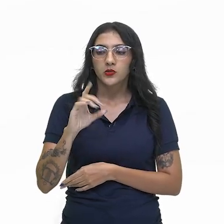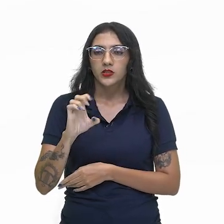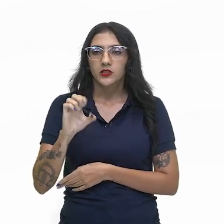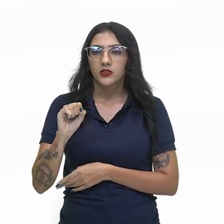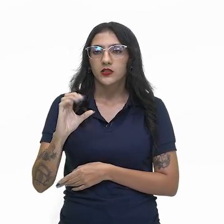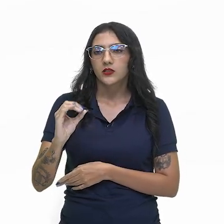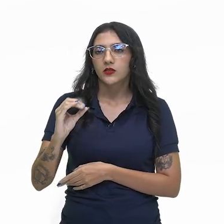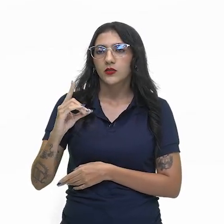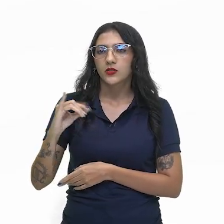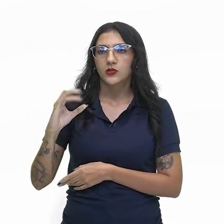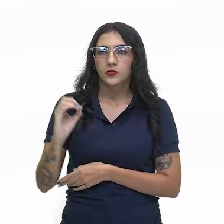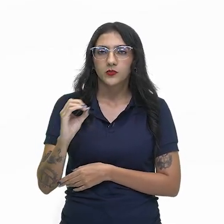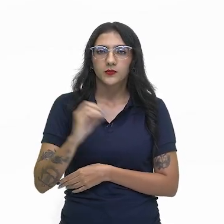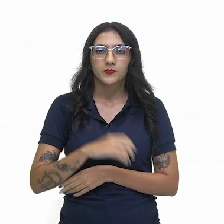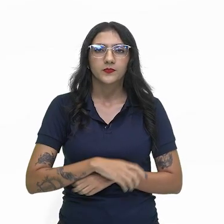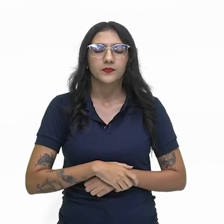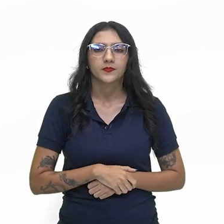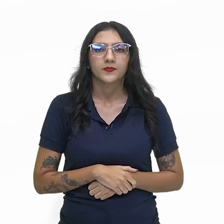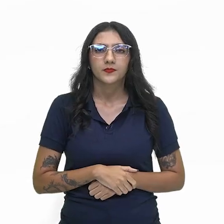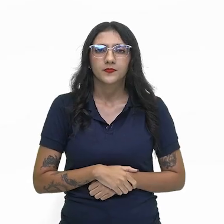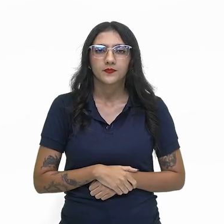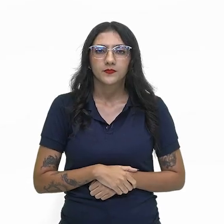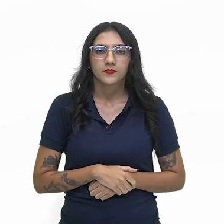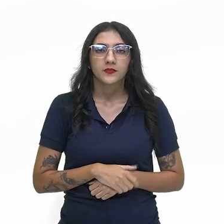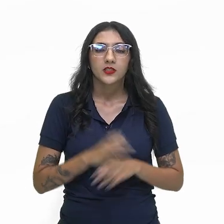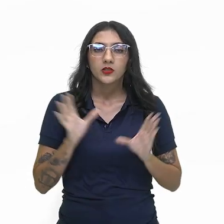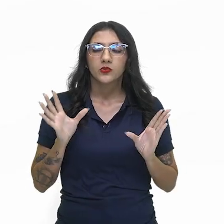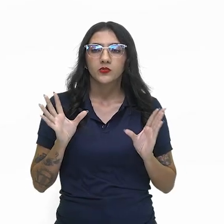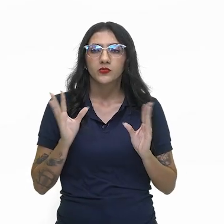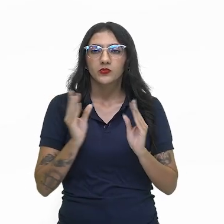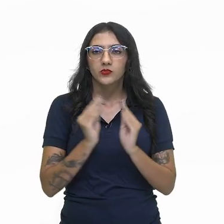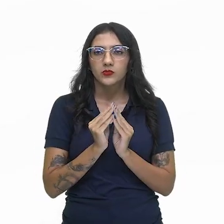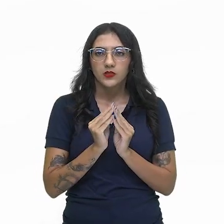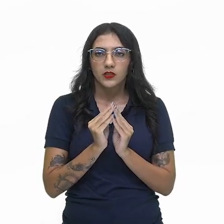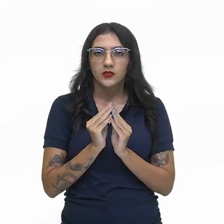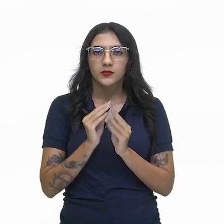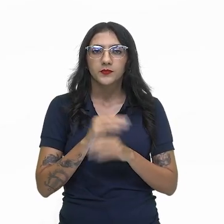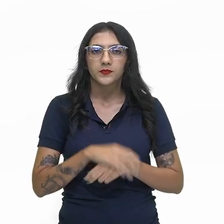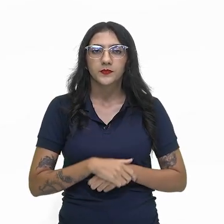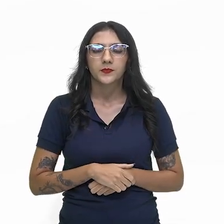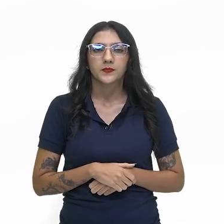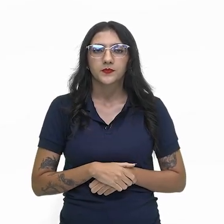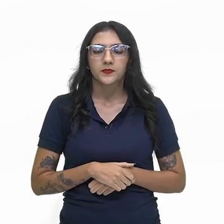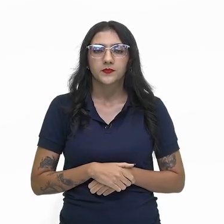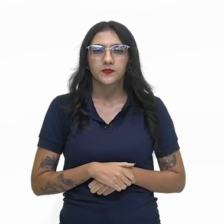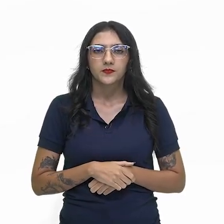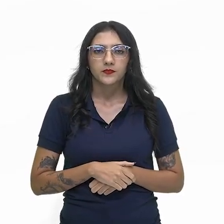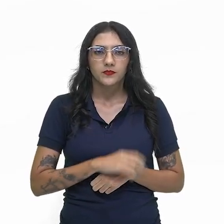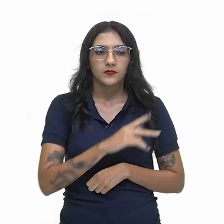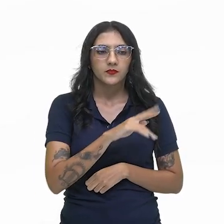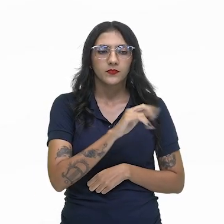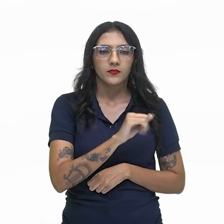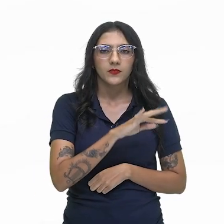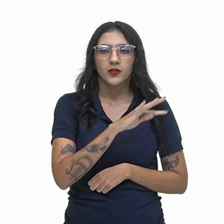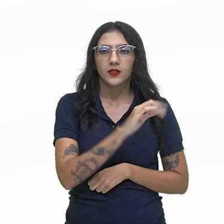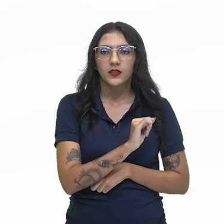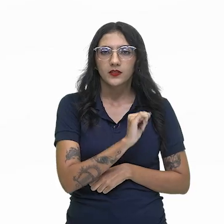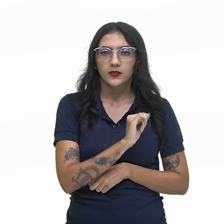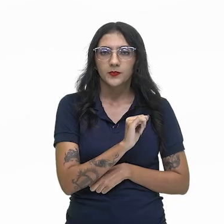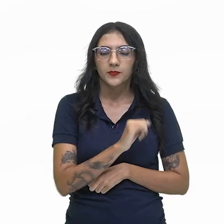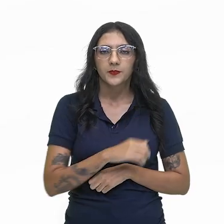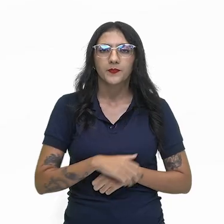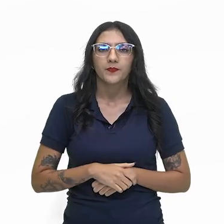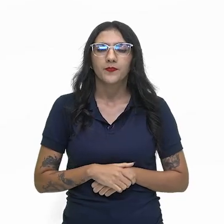sódio. Então, juntando o cloreto de prata e